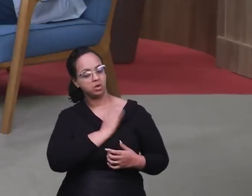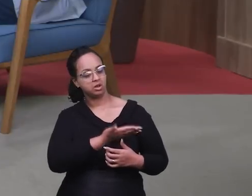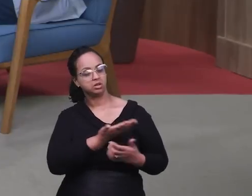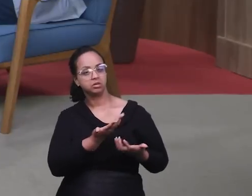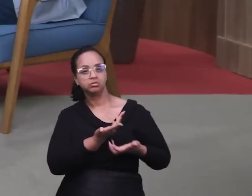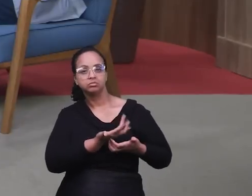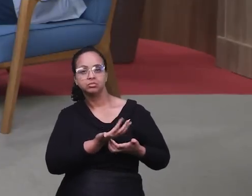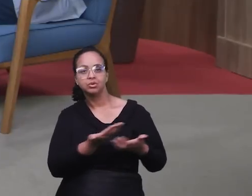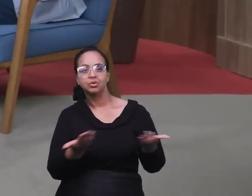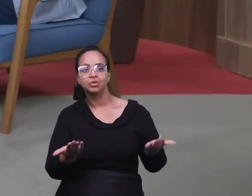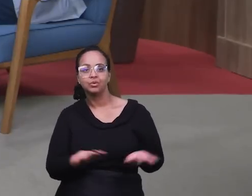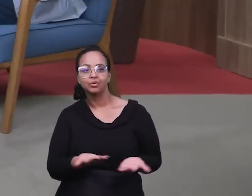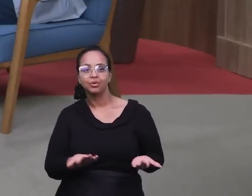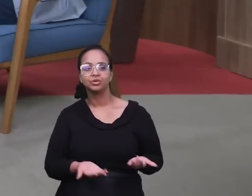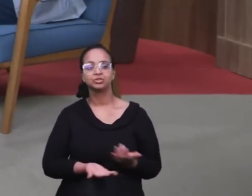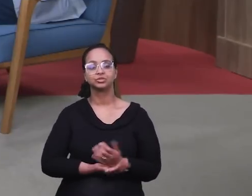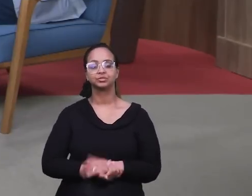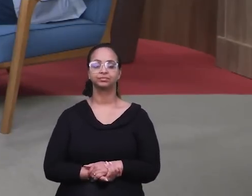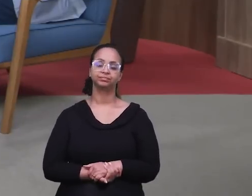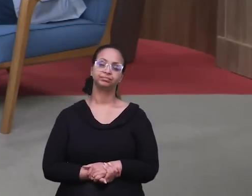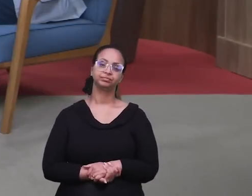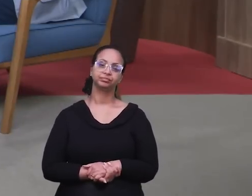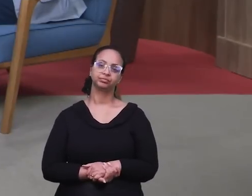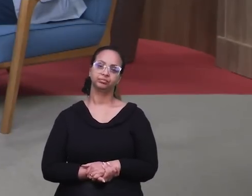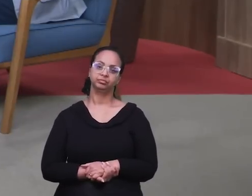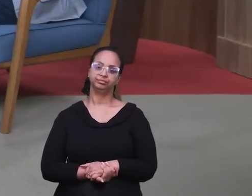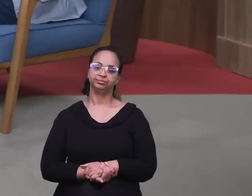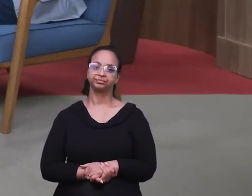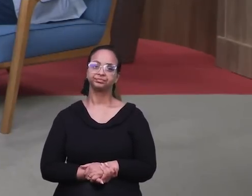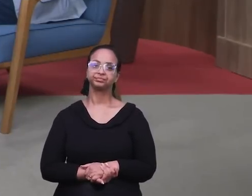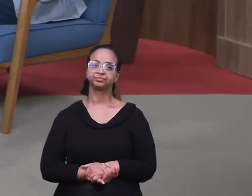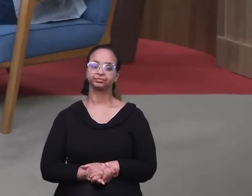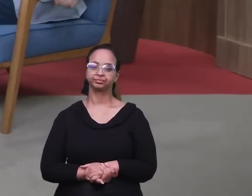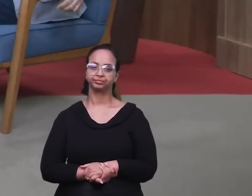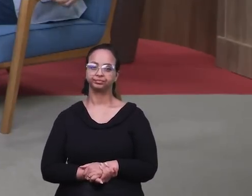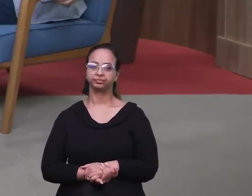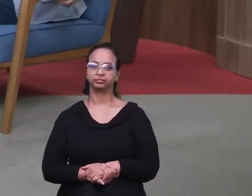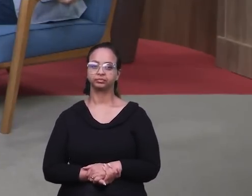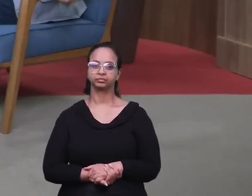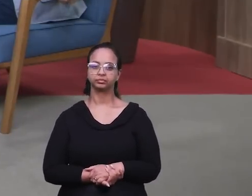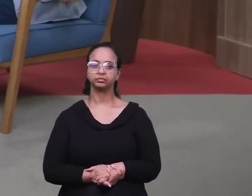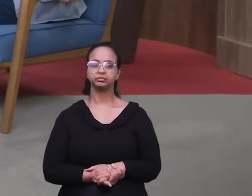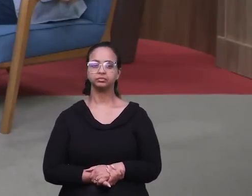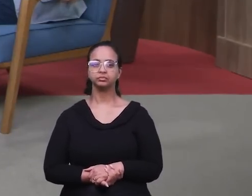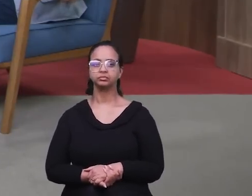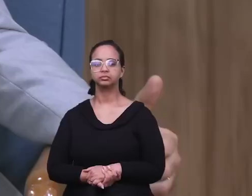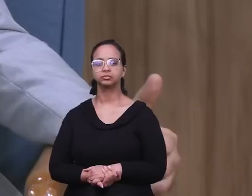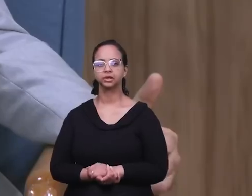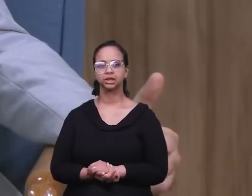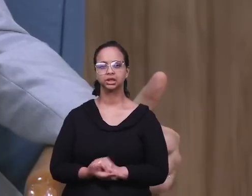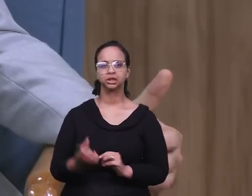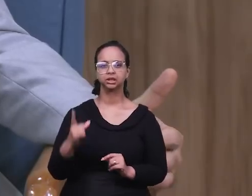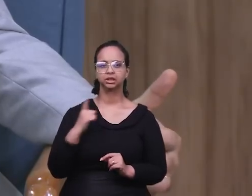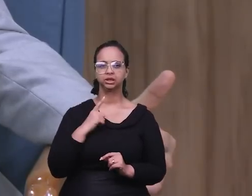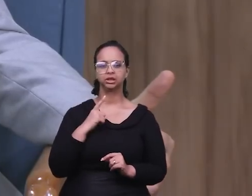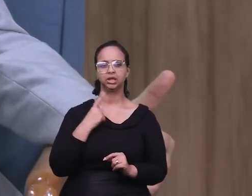os corações da igreja fiel. Glória a Deus. Bom, vamos lá. Há uma coisa que